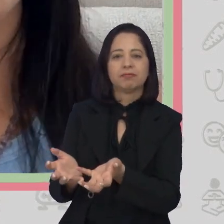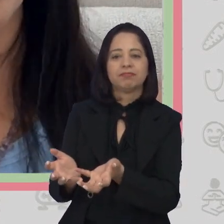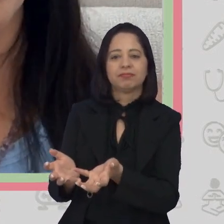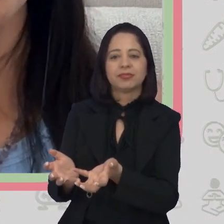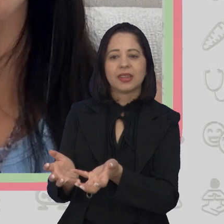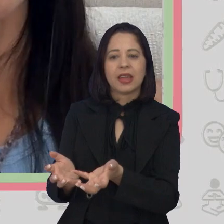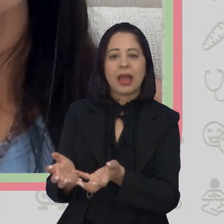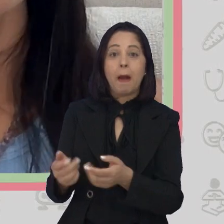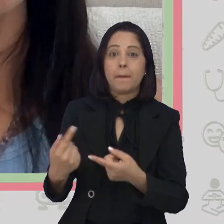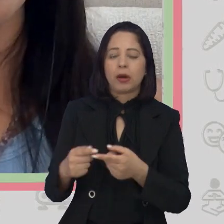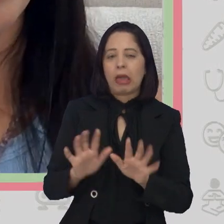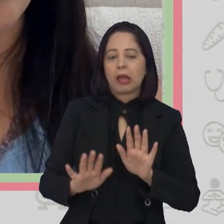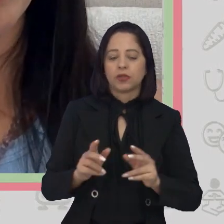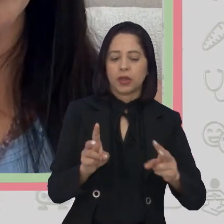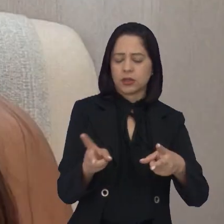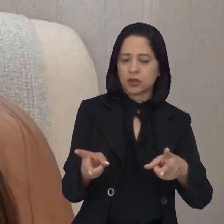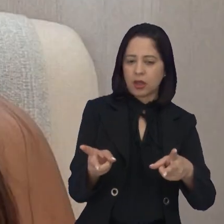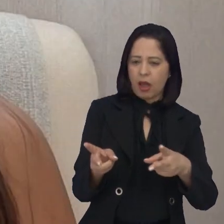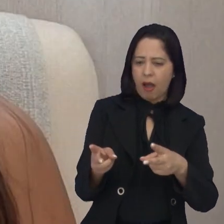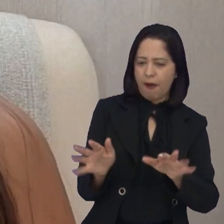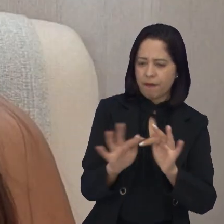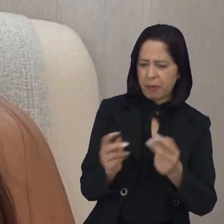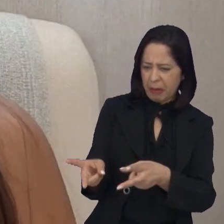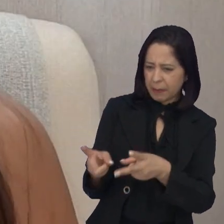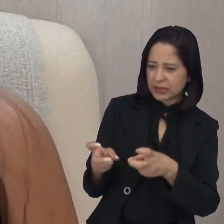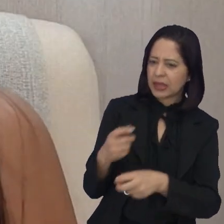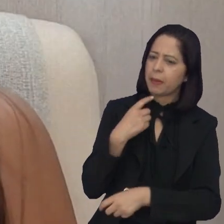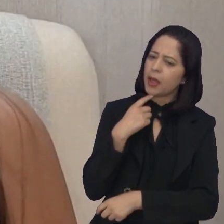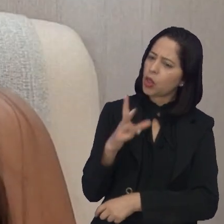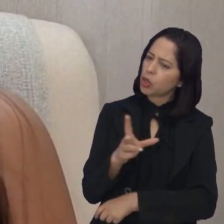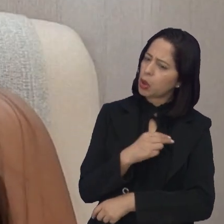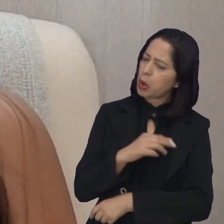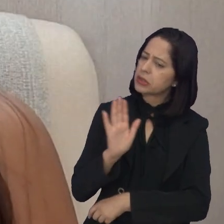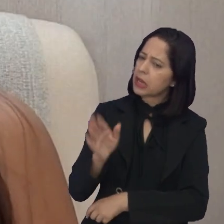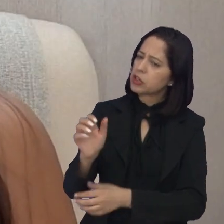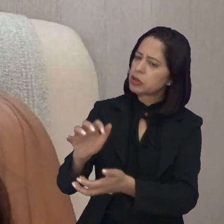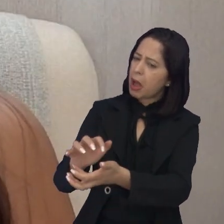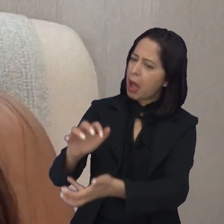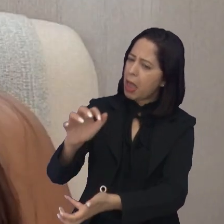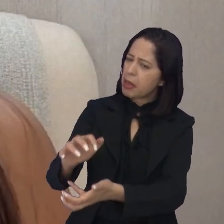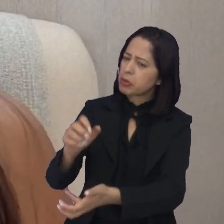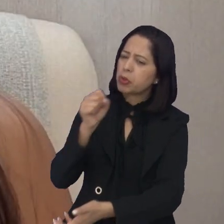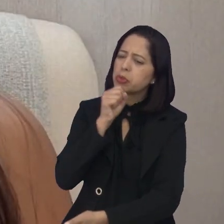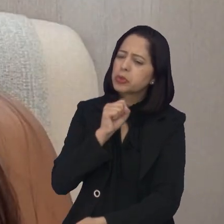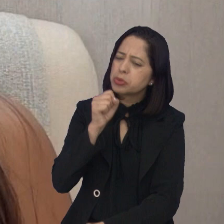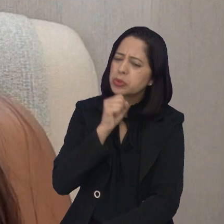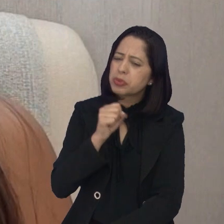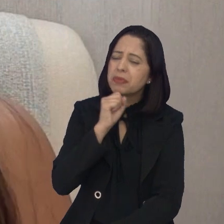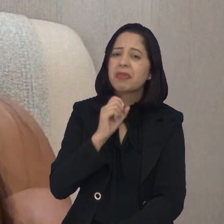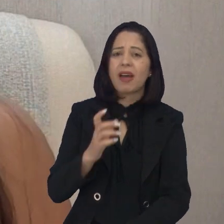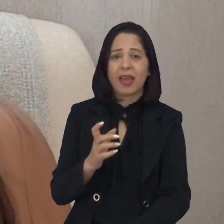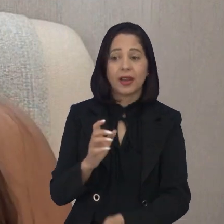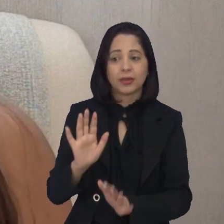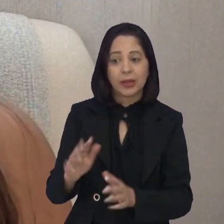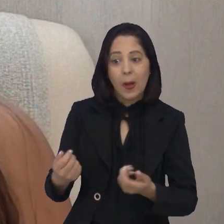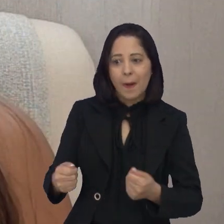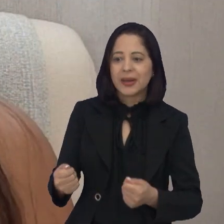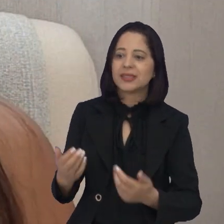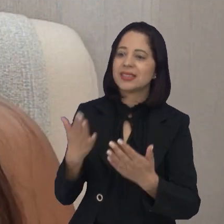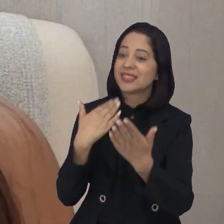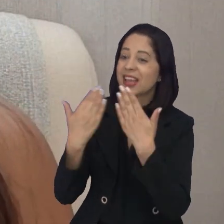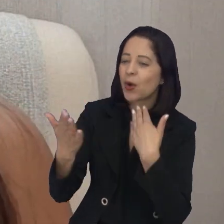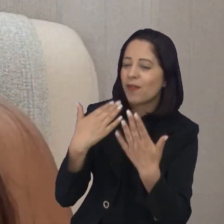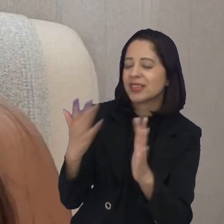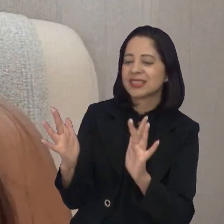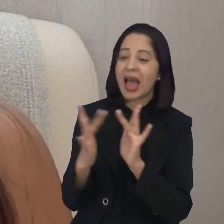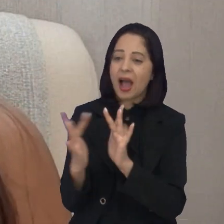que percebem o envelhecimento naquela pessoa e que às vezes a própria pessoa não percebe. Então, estimular a conversa,